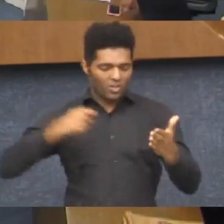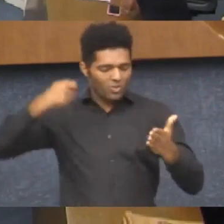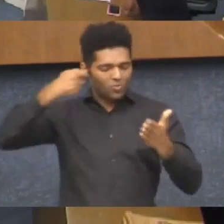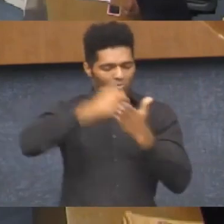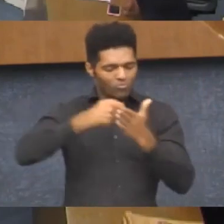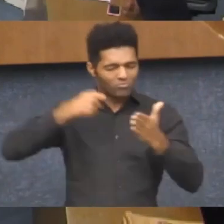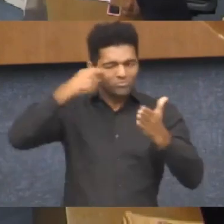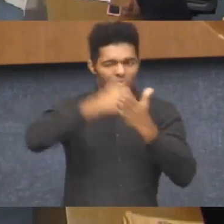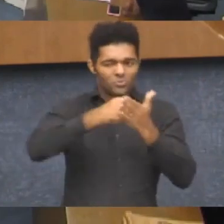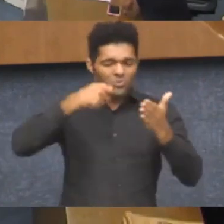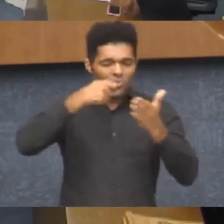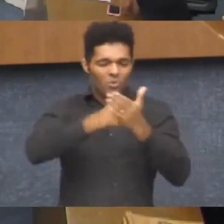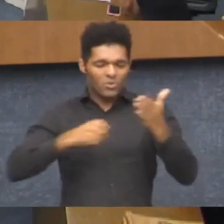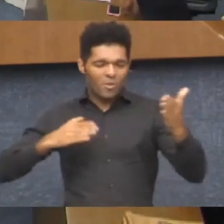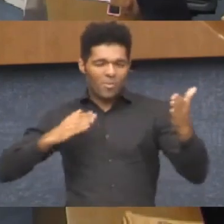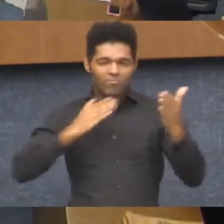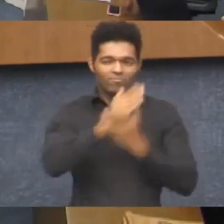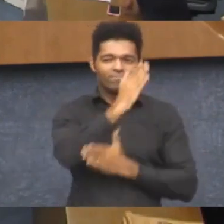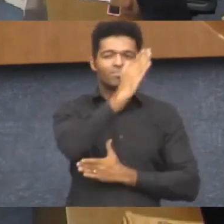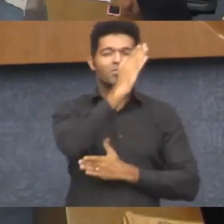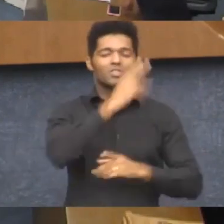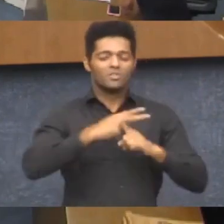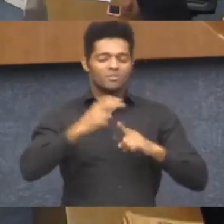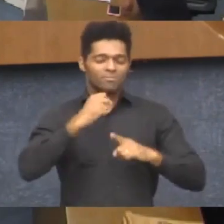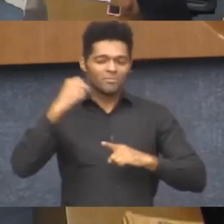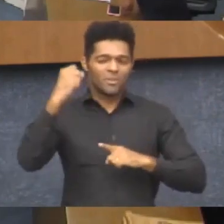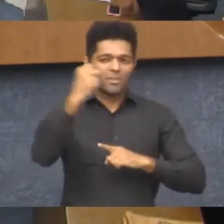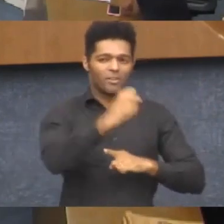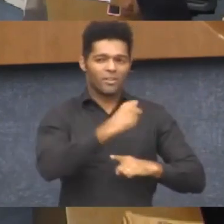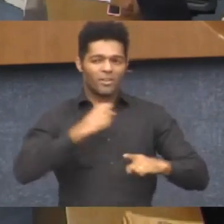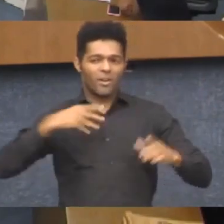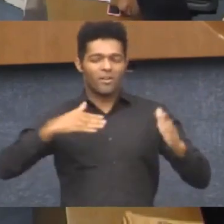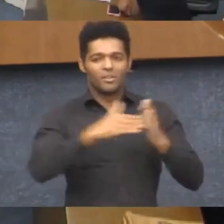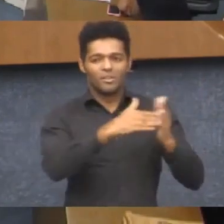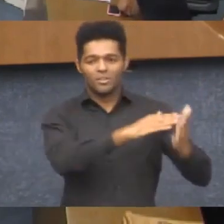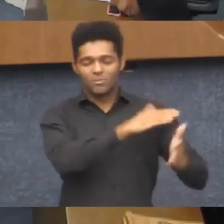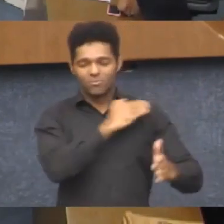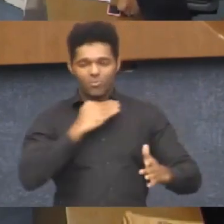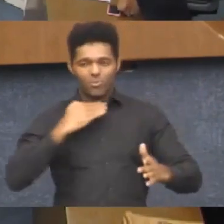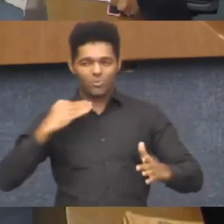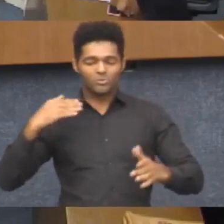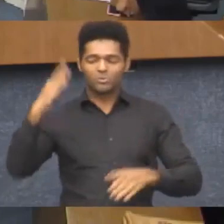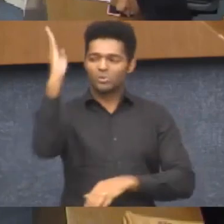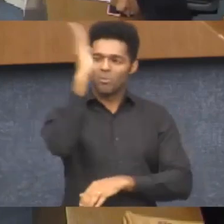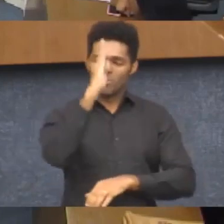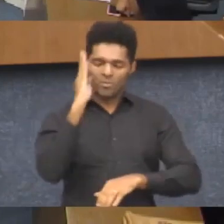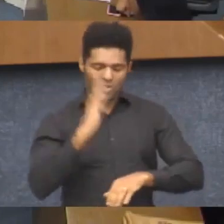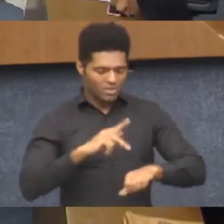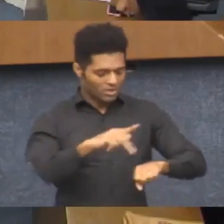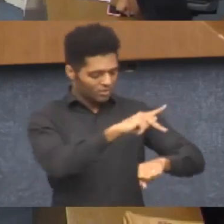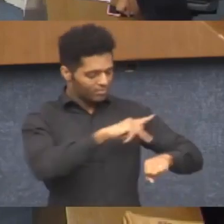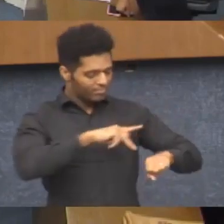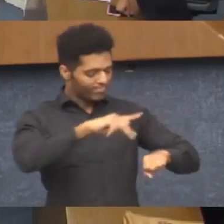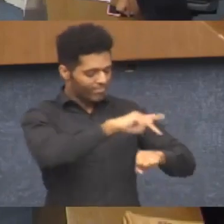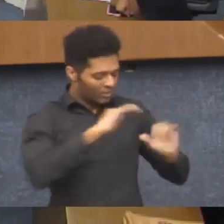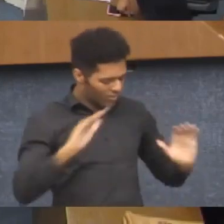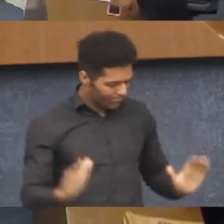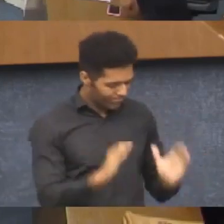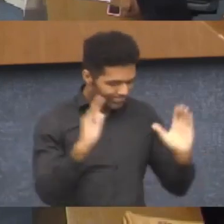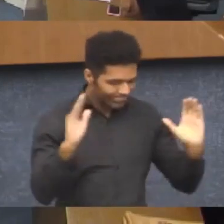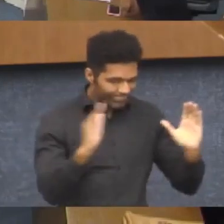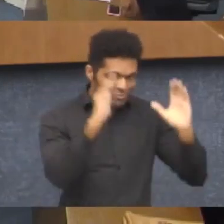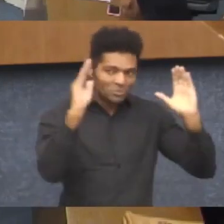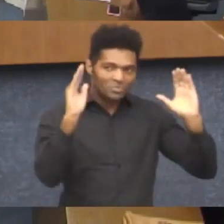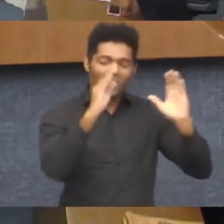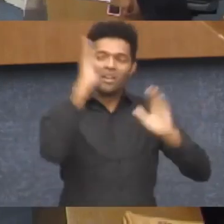liberdade, desafia nosso peito à própria morte. Ó pátria amada, idolatrada,